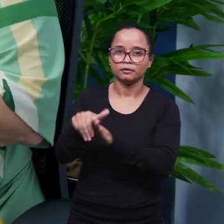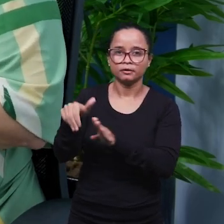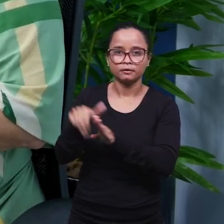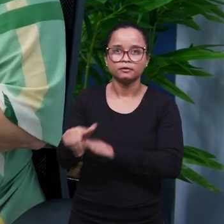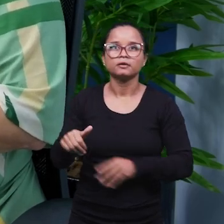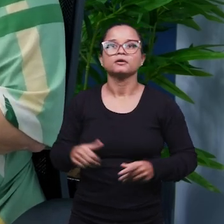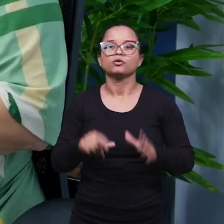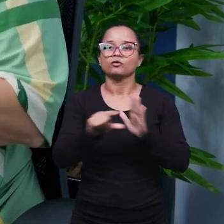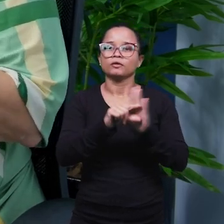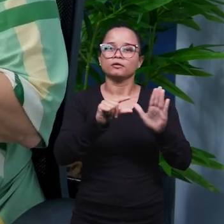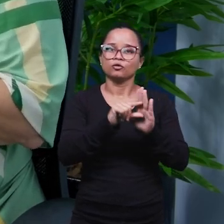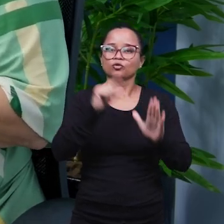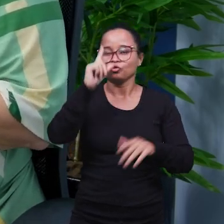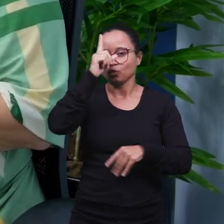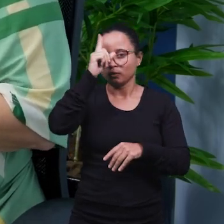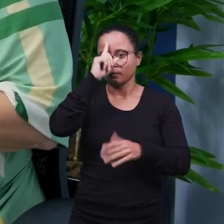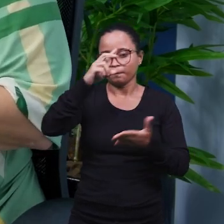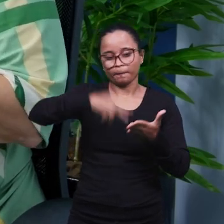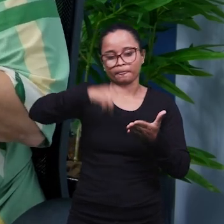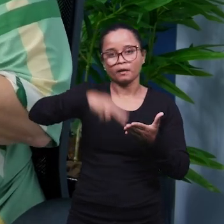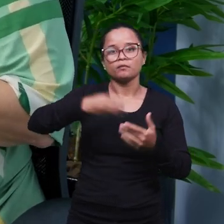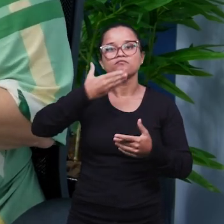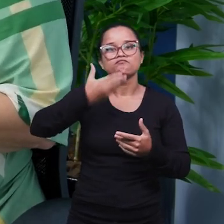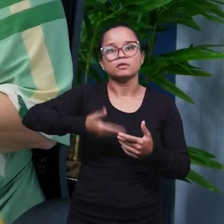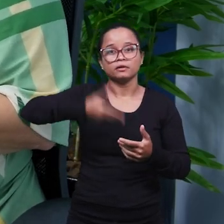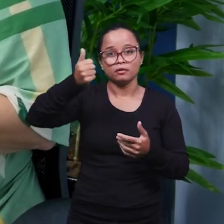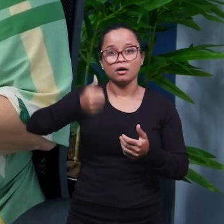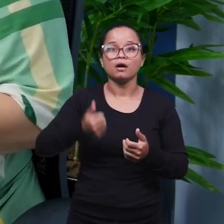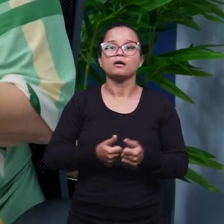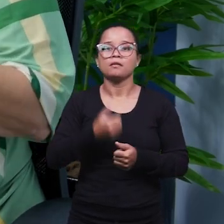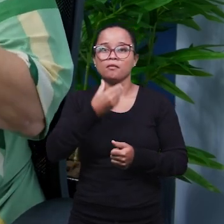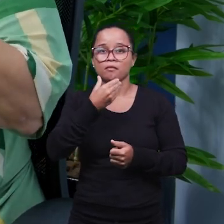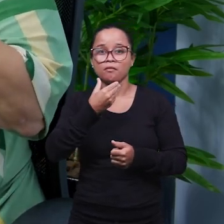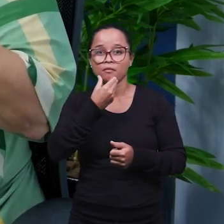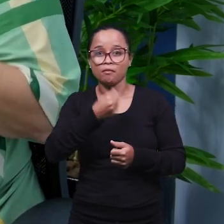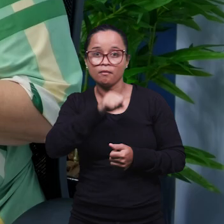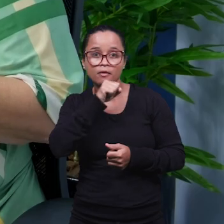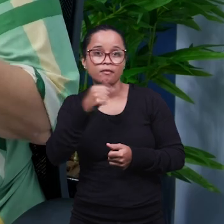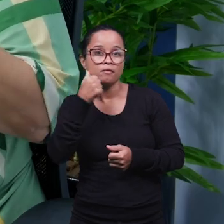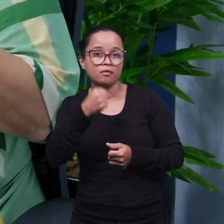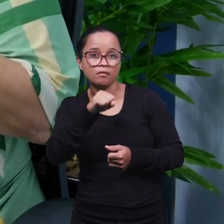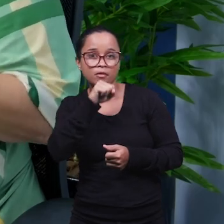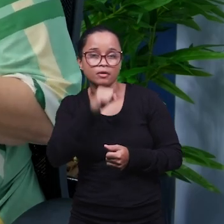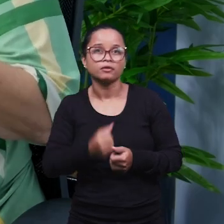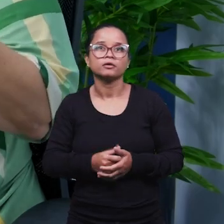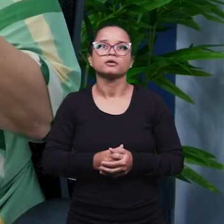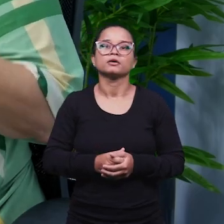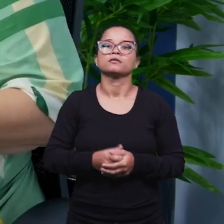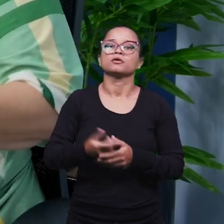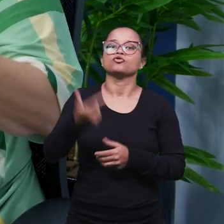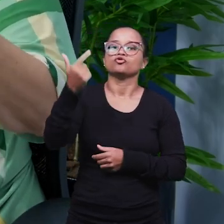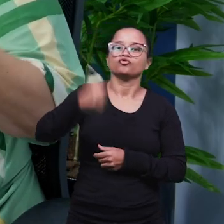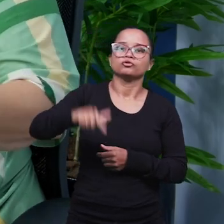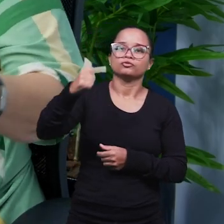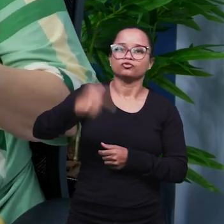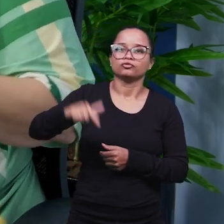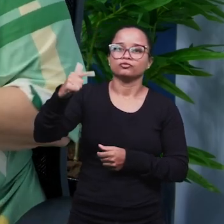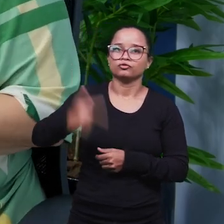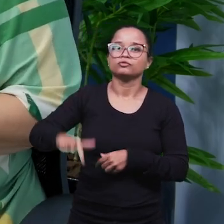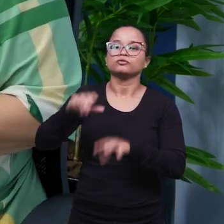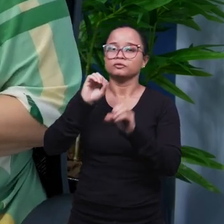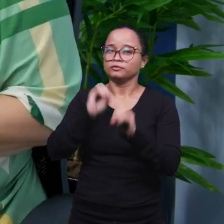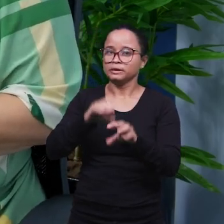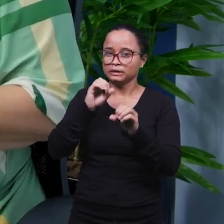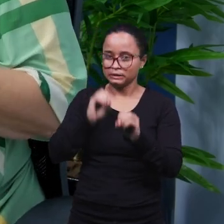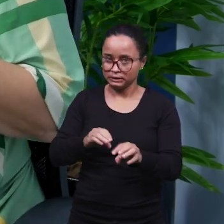orientação dos versículos diários? Porque é melhor que vocês, os pais, repitam o mesmo ensino durante a